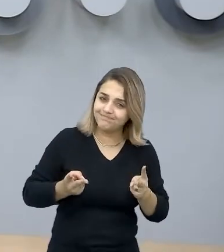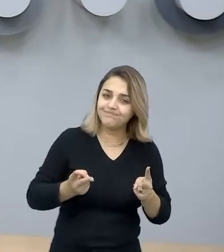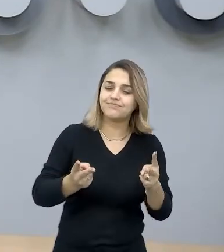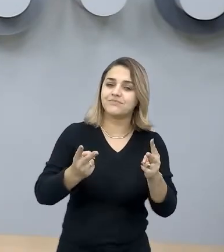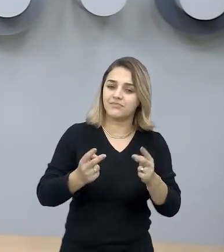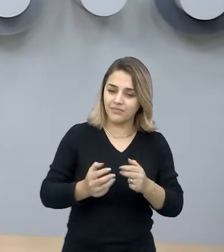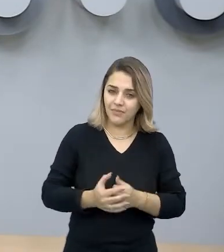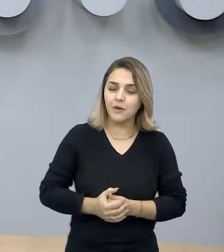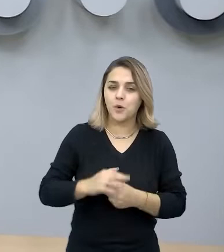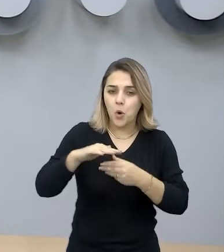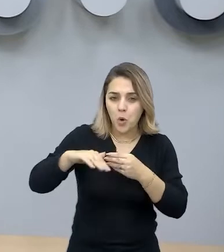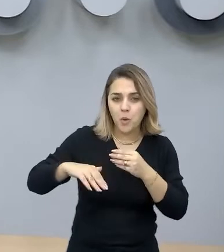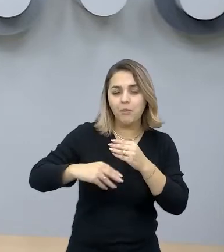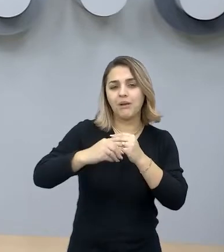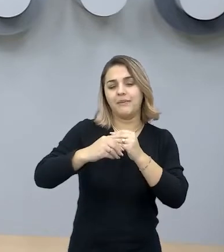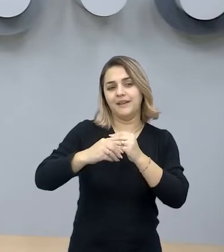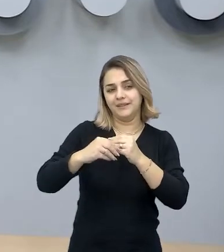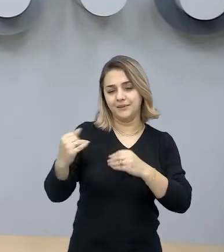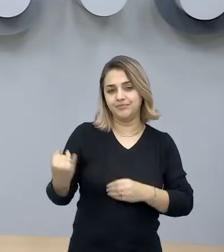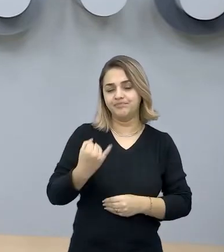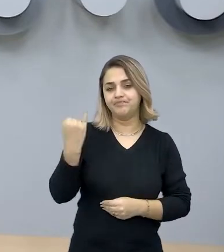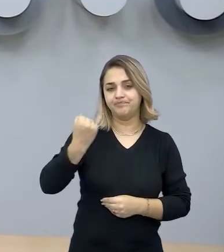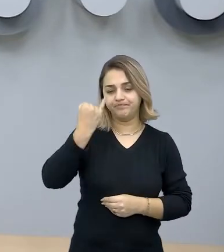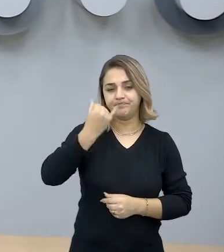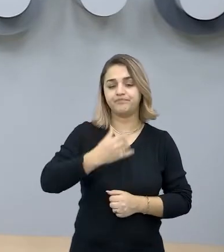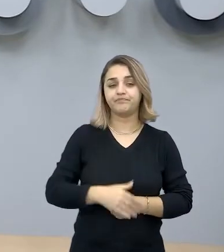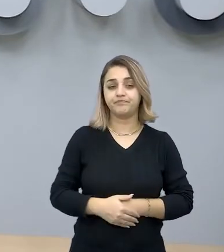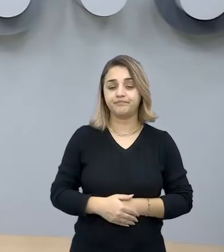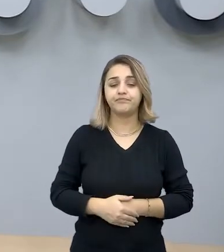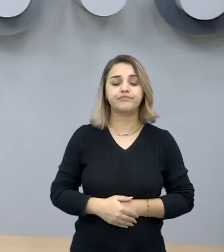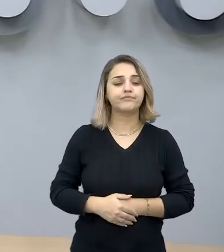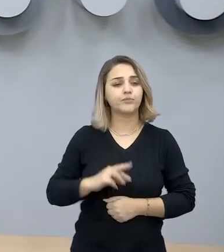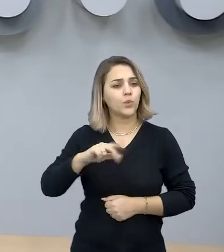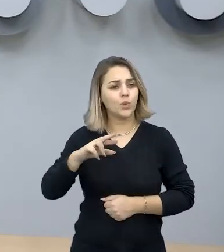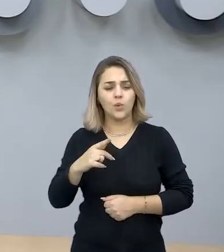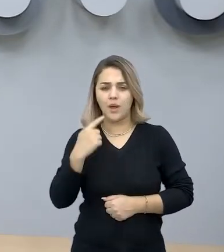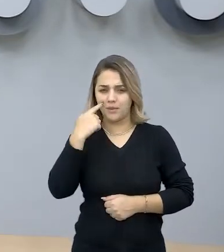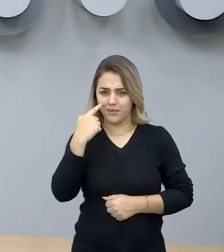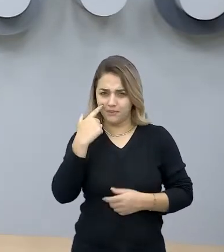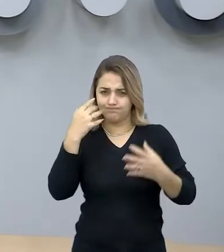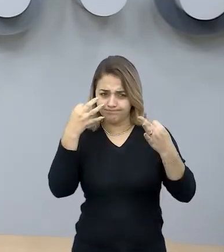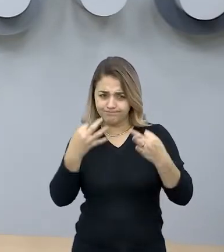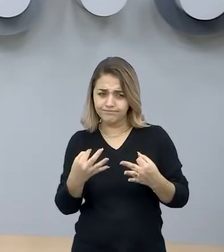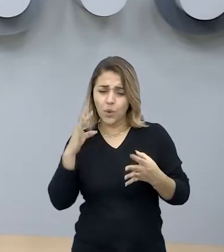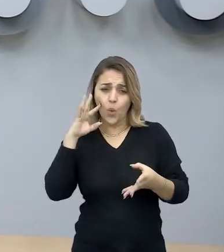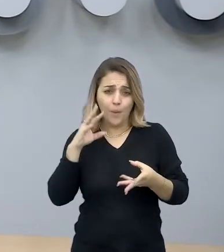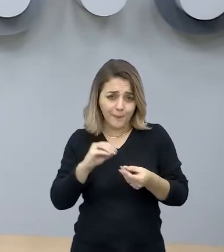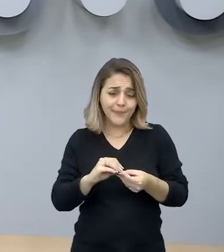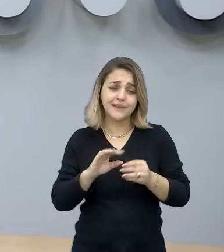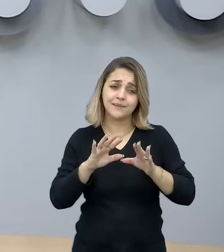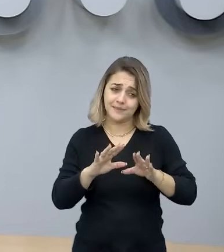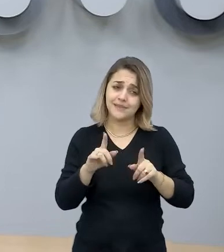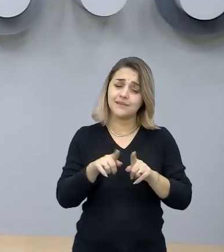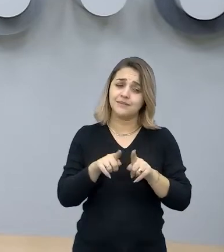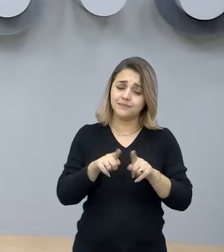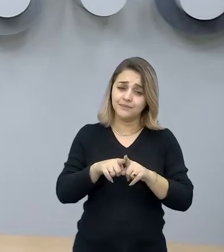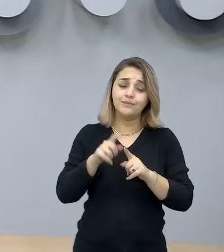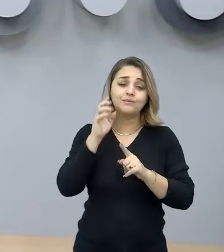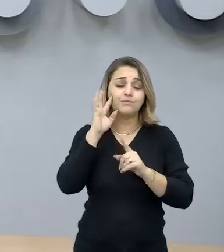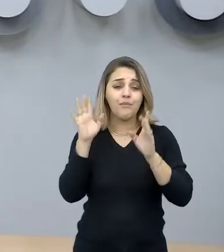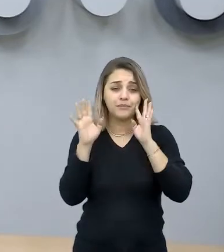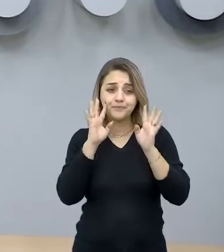alguns outros elementos que são importantes, não só para a gente definir o que seria esse capitalismo de vigilância, mas também para a gente